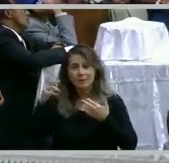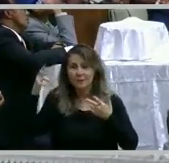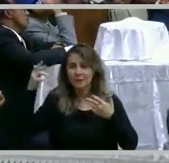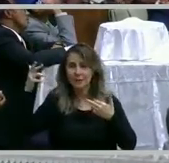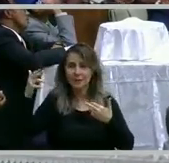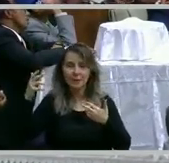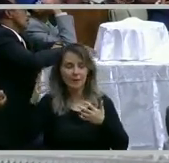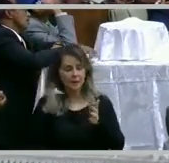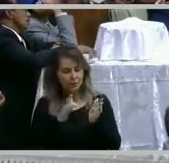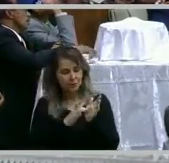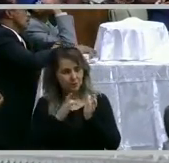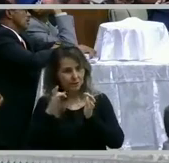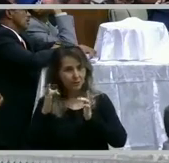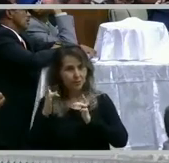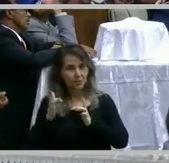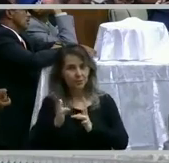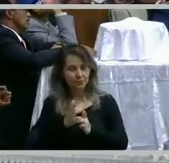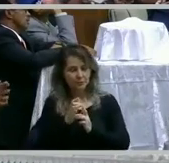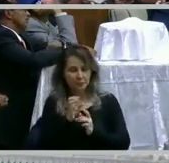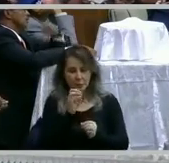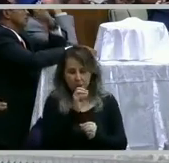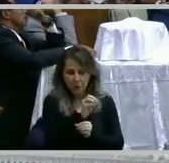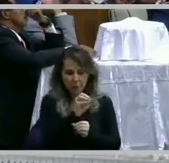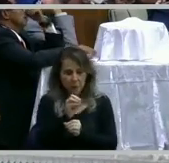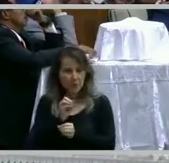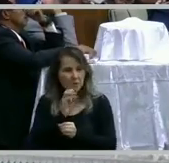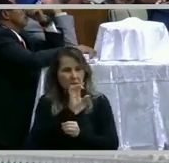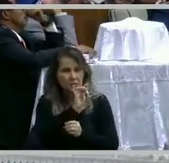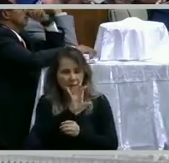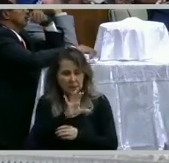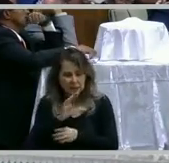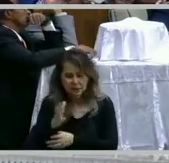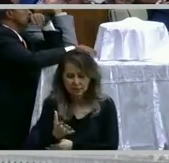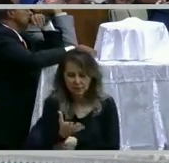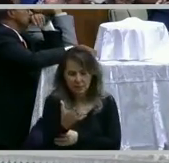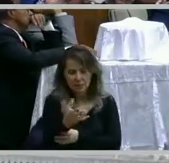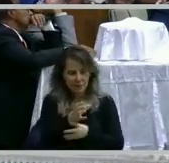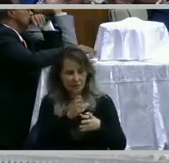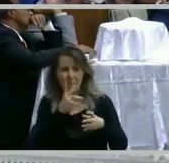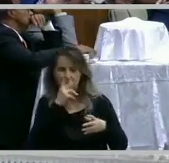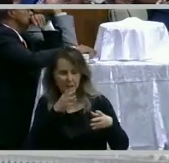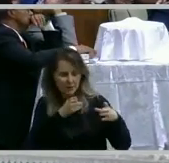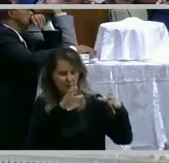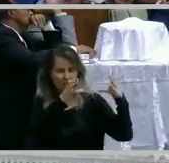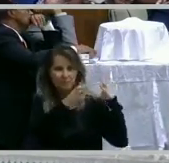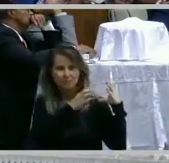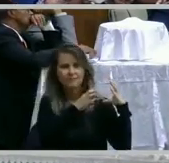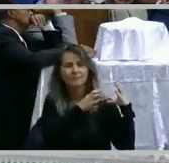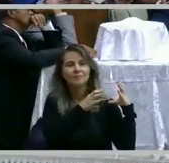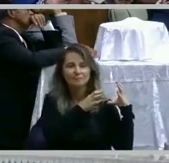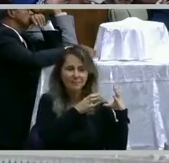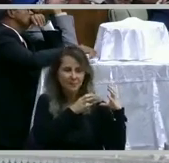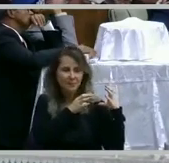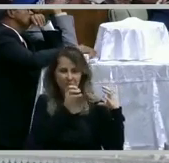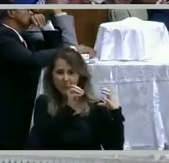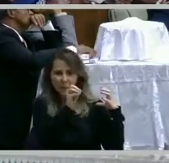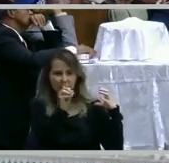sustentando, carregando nos ombros todas as coisas, pela palavra do seu poder.